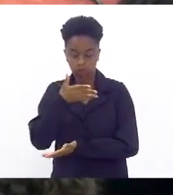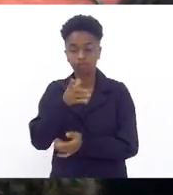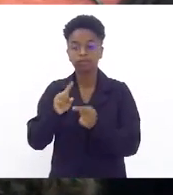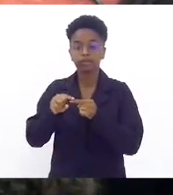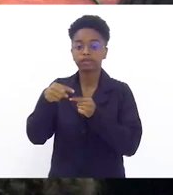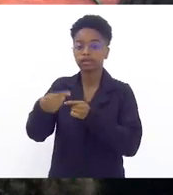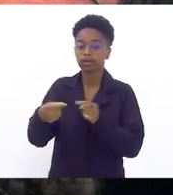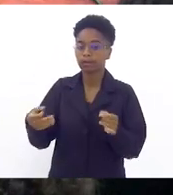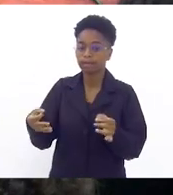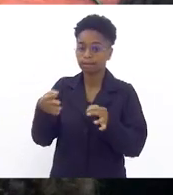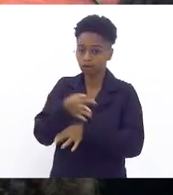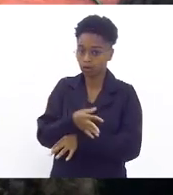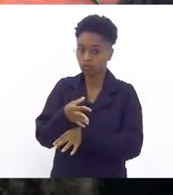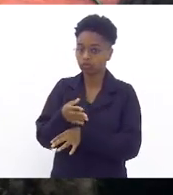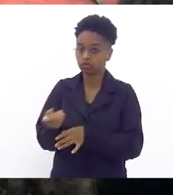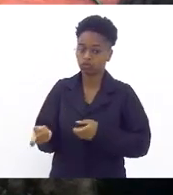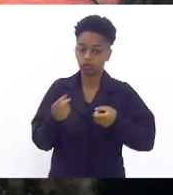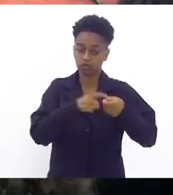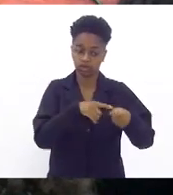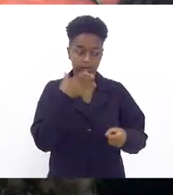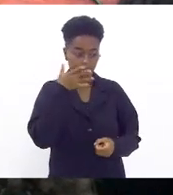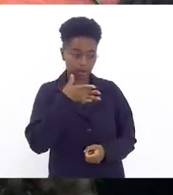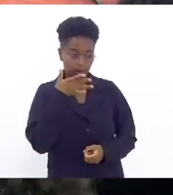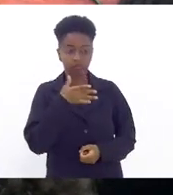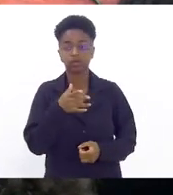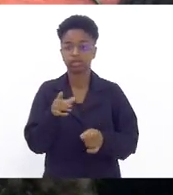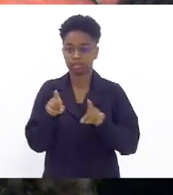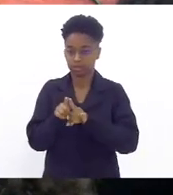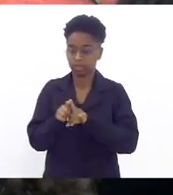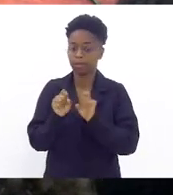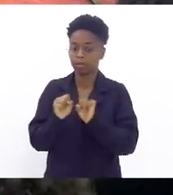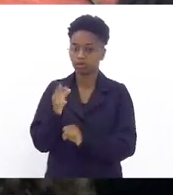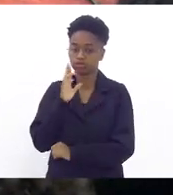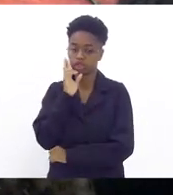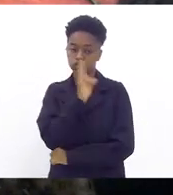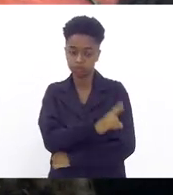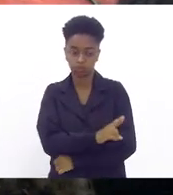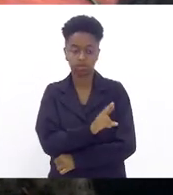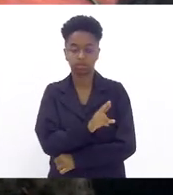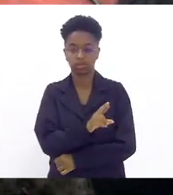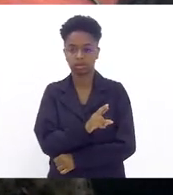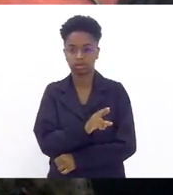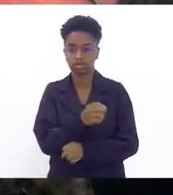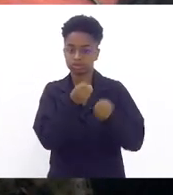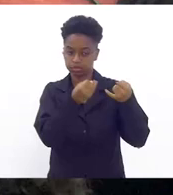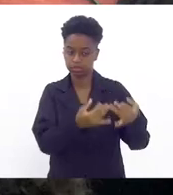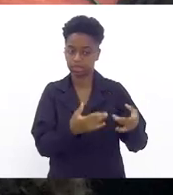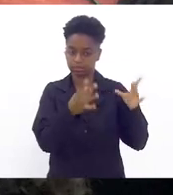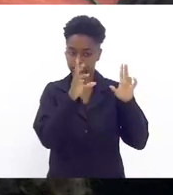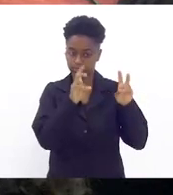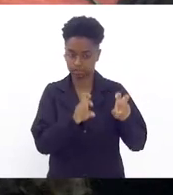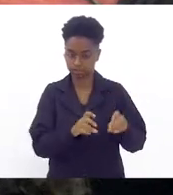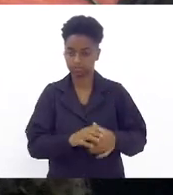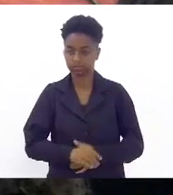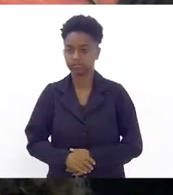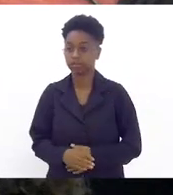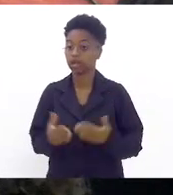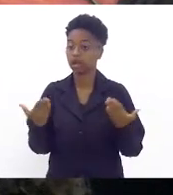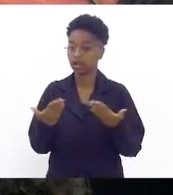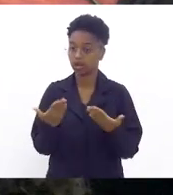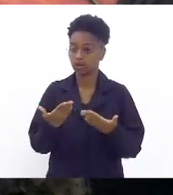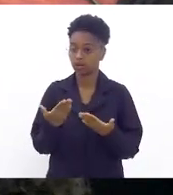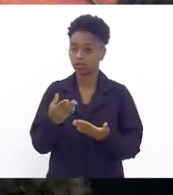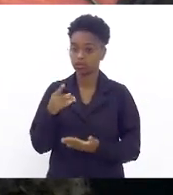quando a palavra retornar aí eles respondem esclarece Qual é a questão vamos lá agora